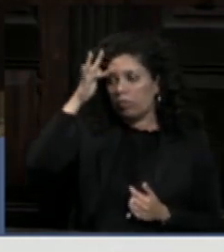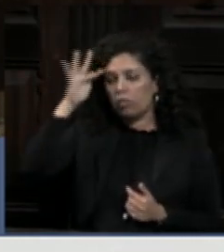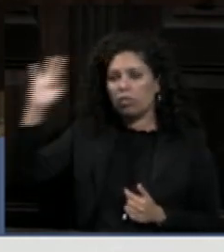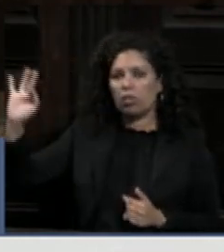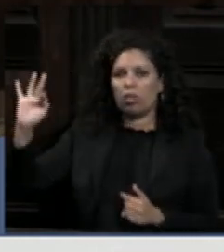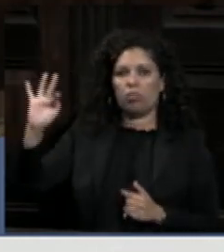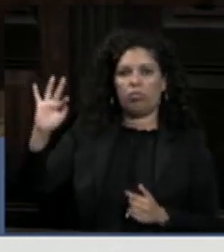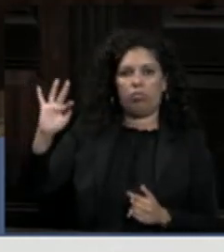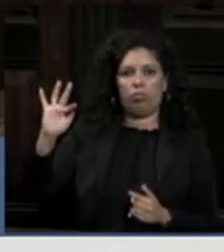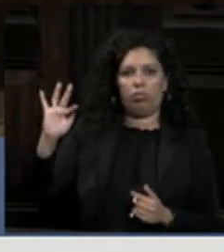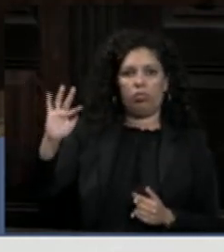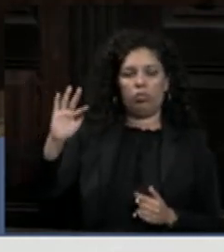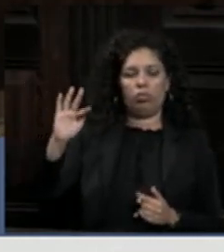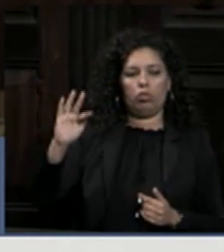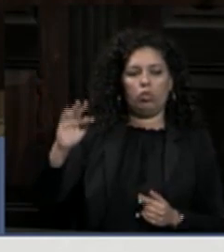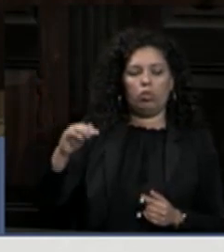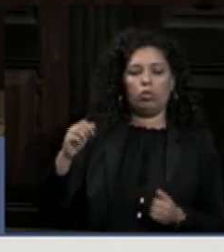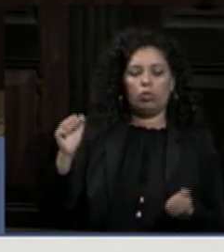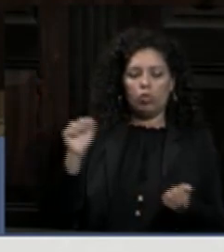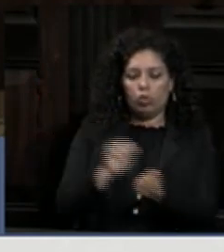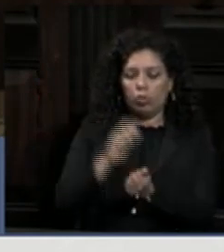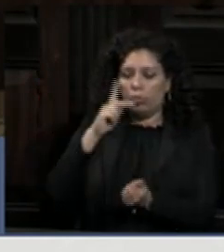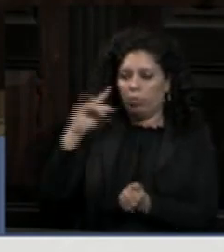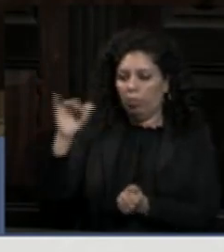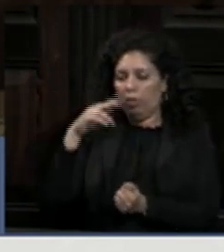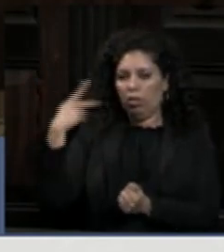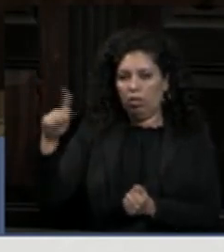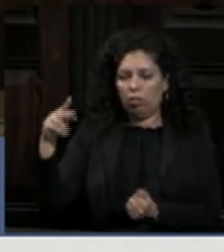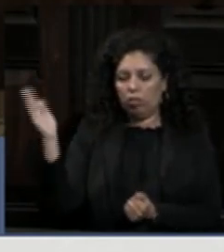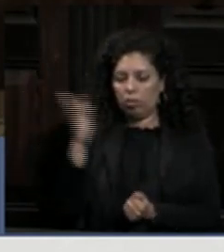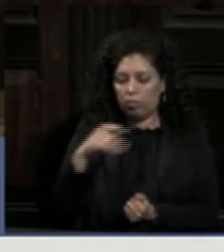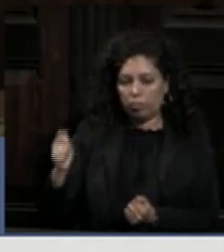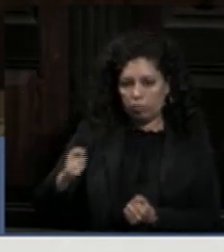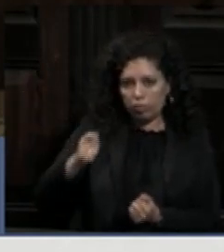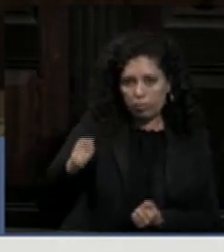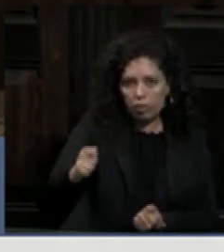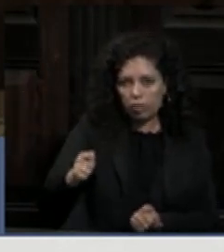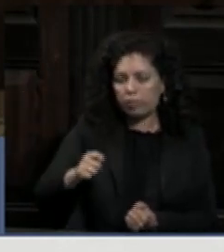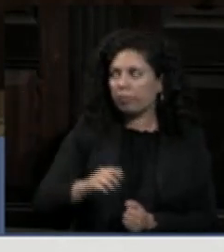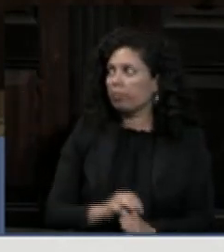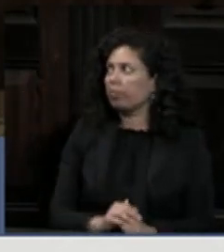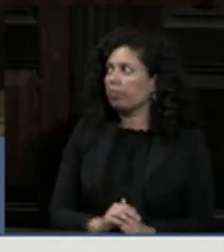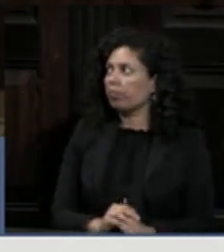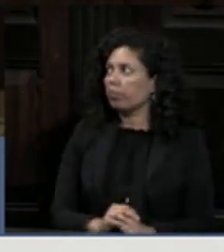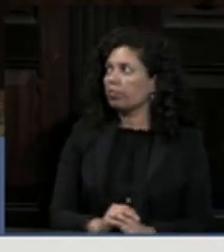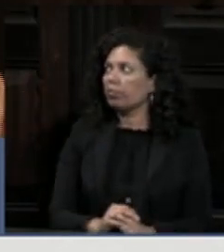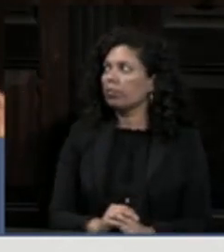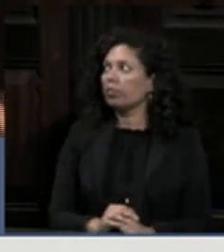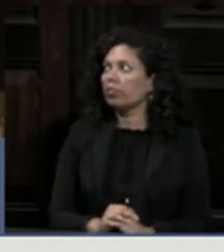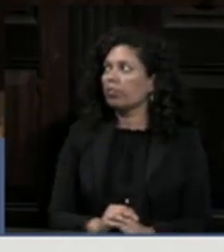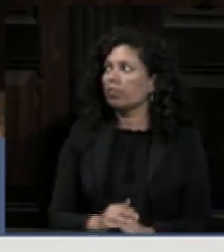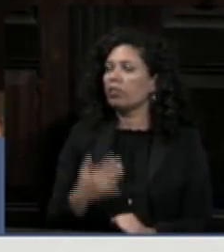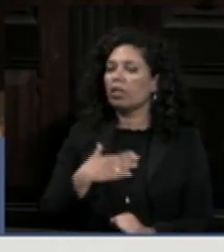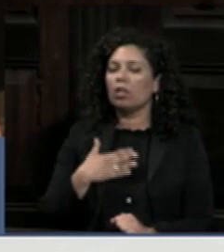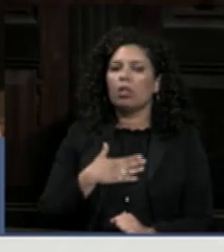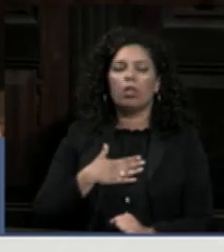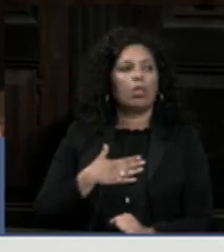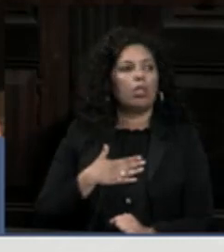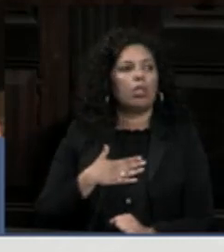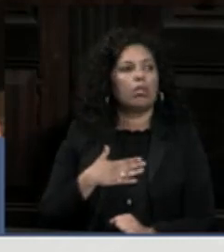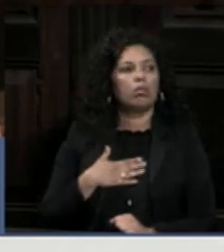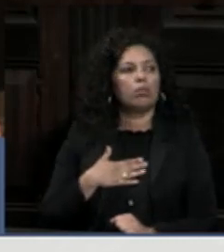razão do atentado contra o seu pai jair bolsonaro eu sou ou não